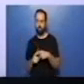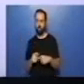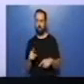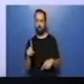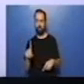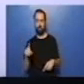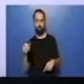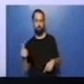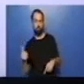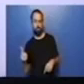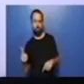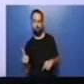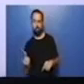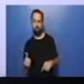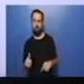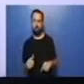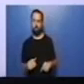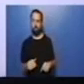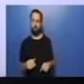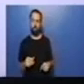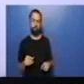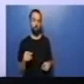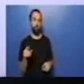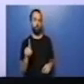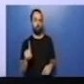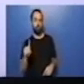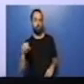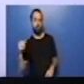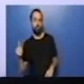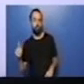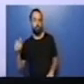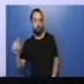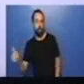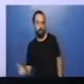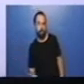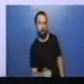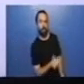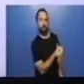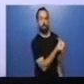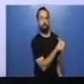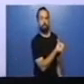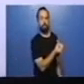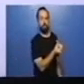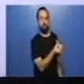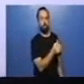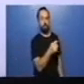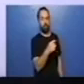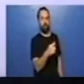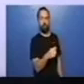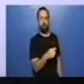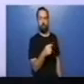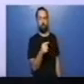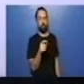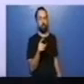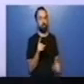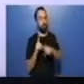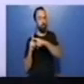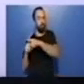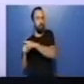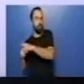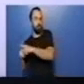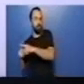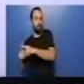isolado para saber o valor dele. Vou pegar esse 16 para passar para o lado esquerdo do sinal de igual. Como ele é uma conta de